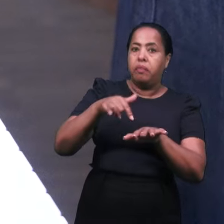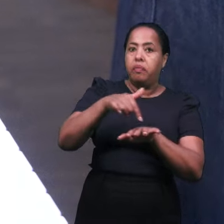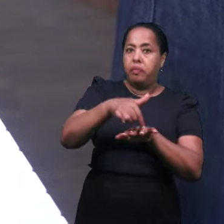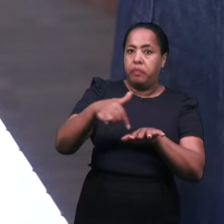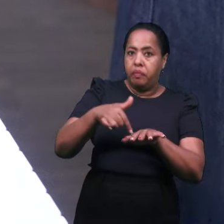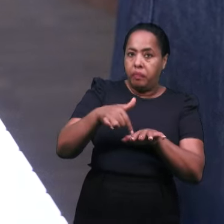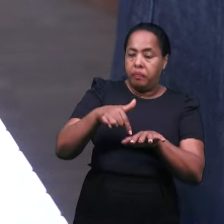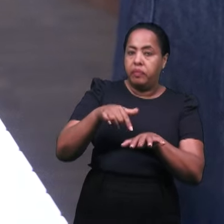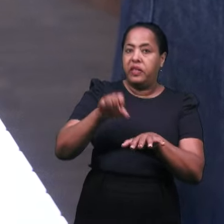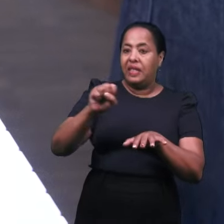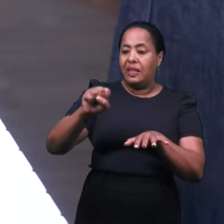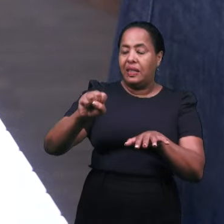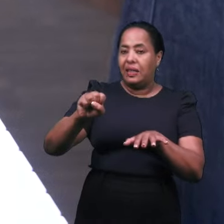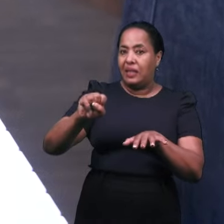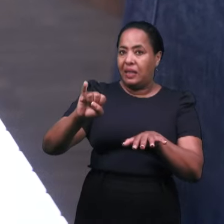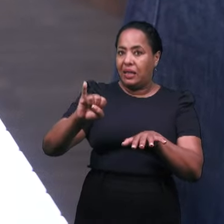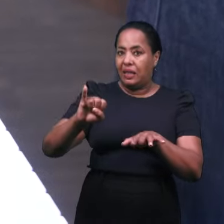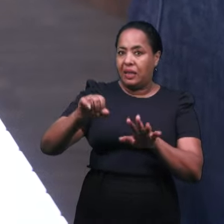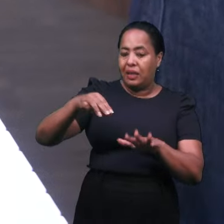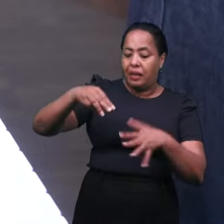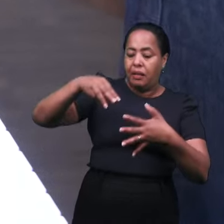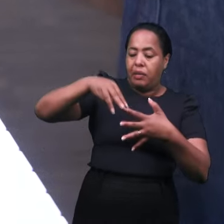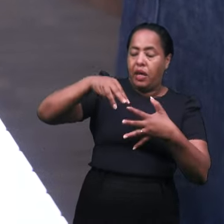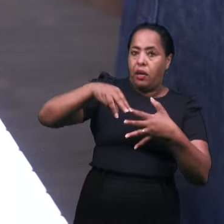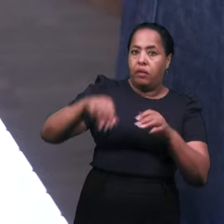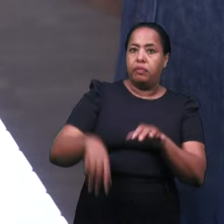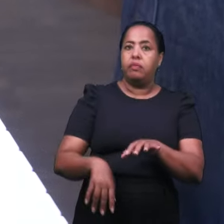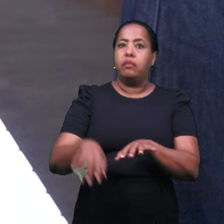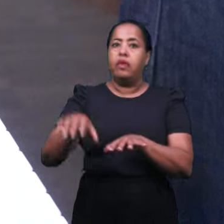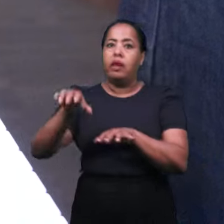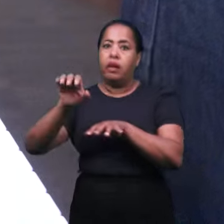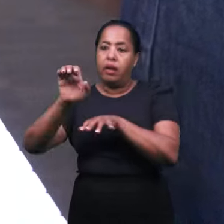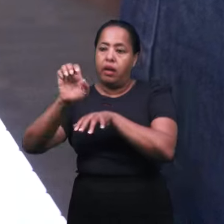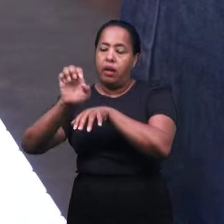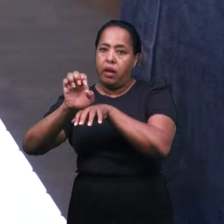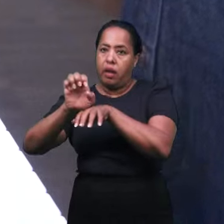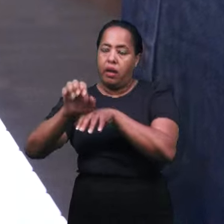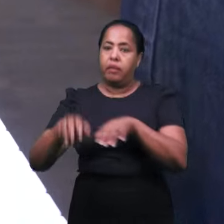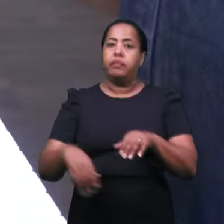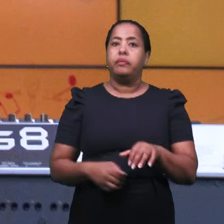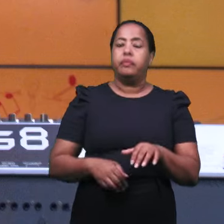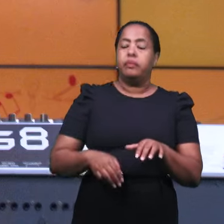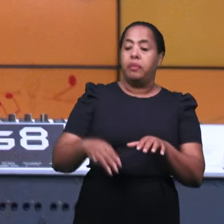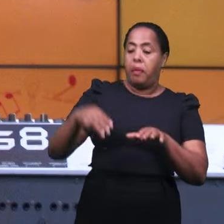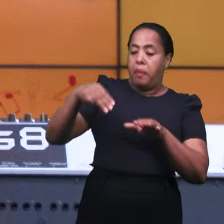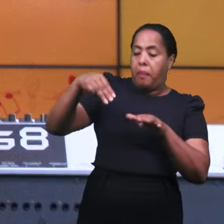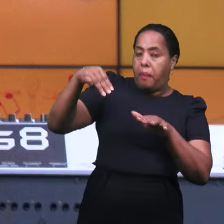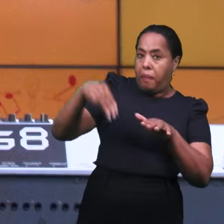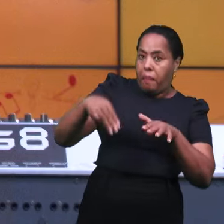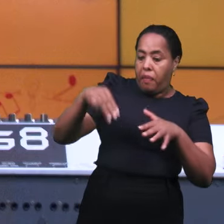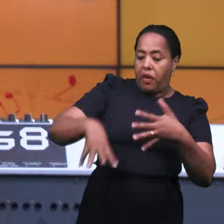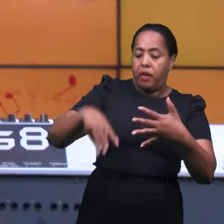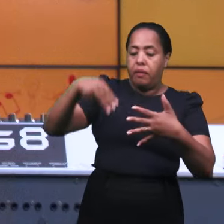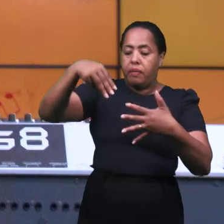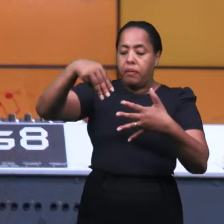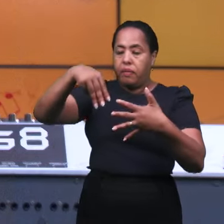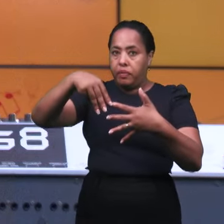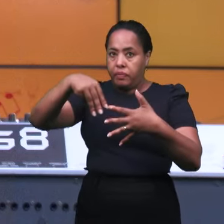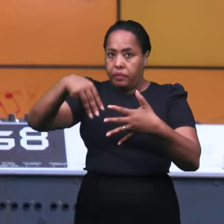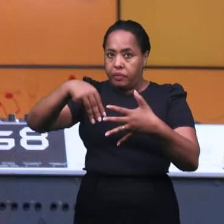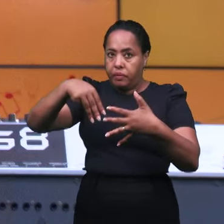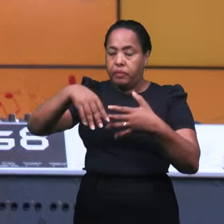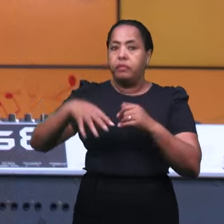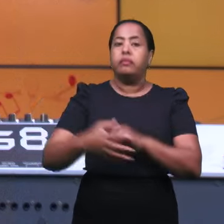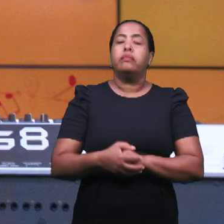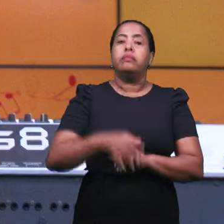Si maior. E. Mi maior. Agora nós vamos conhecer a